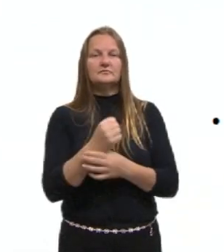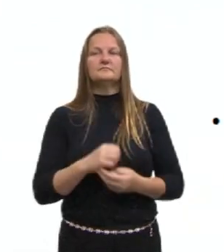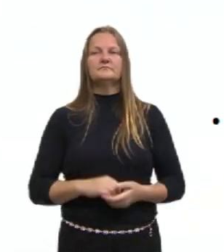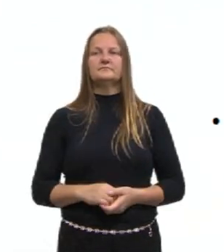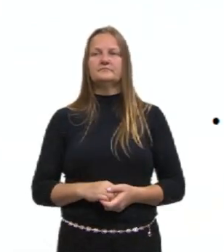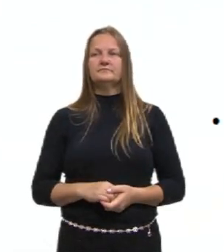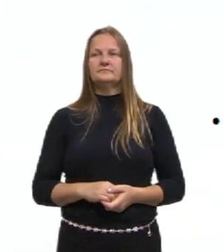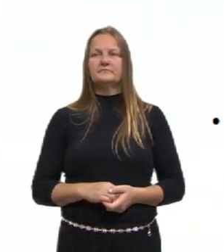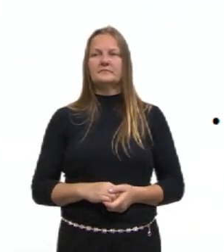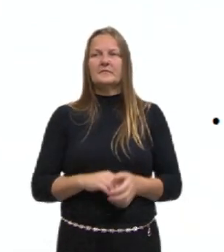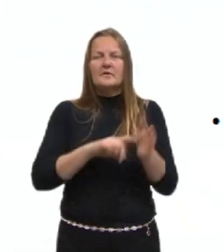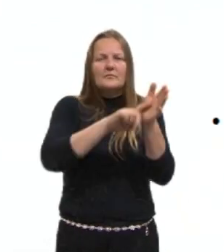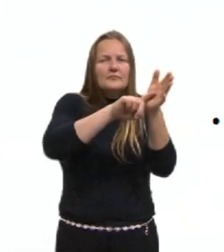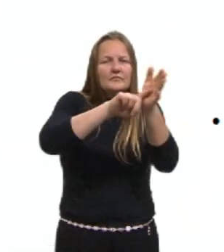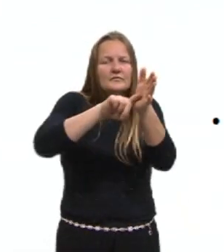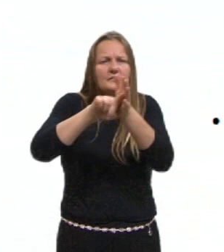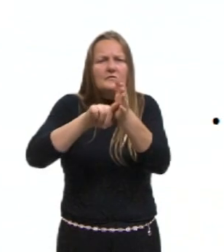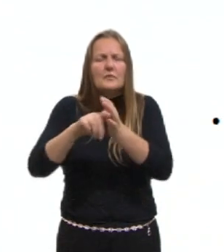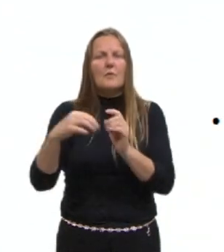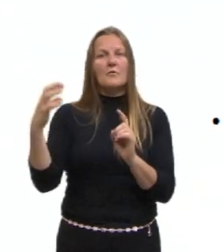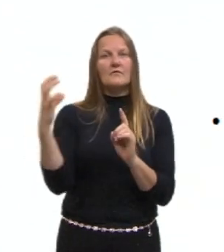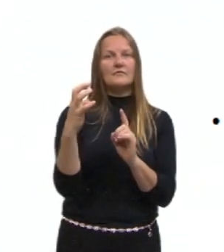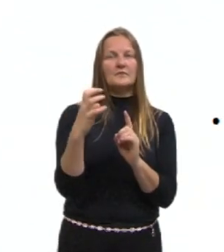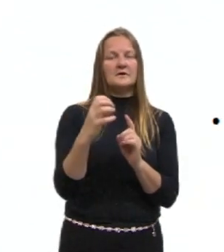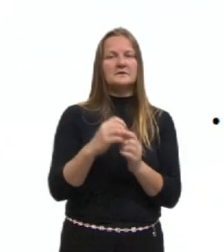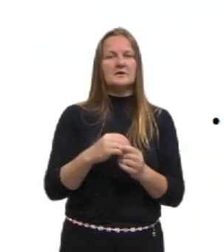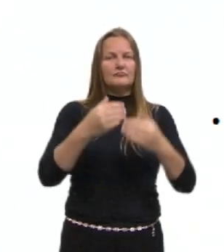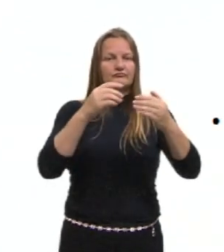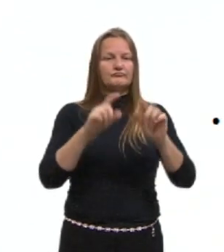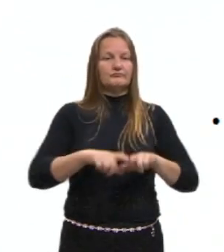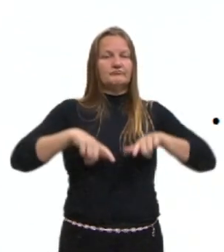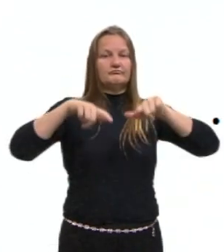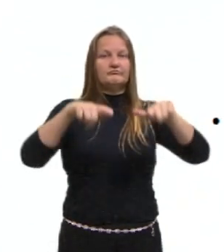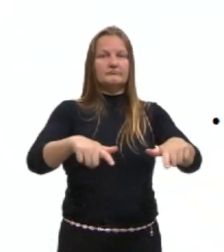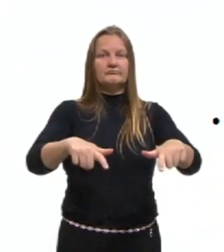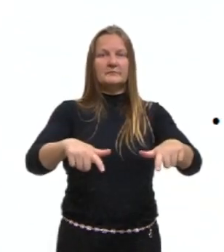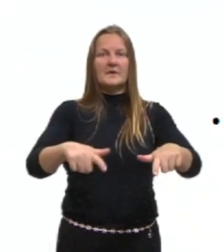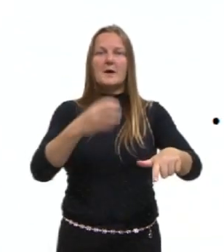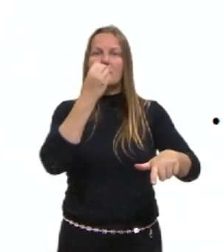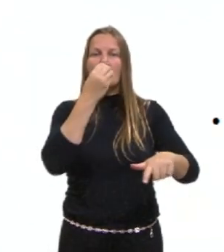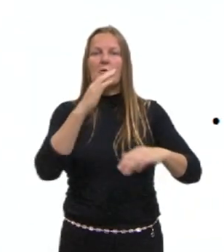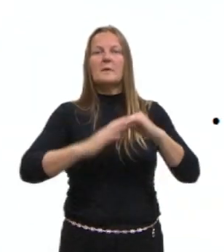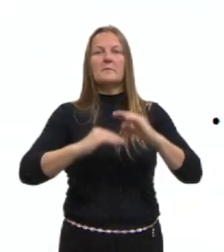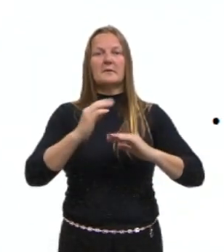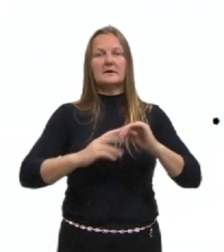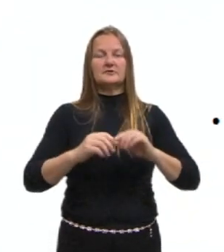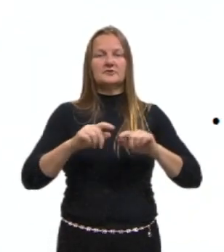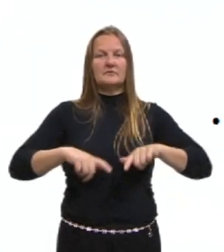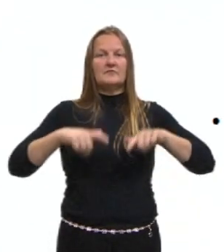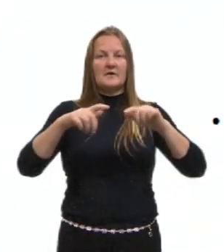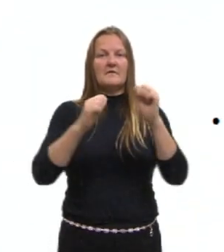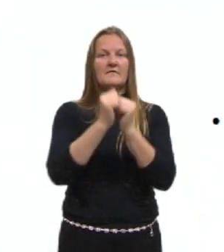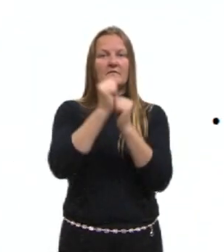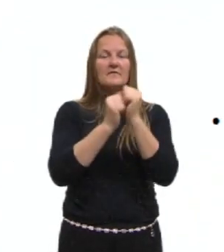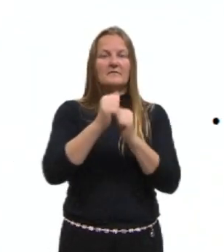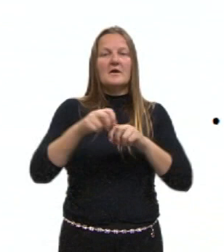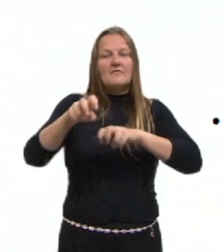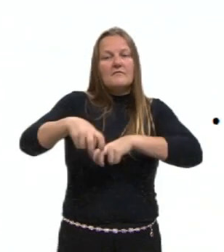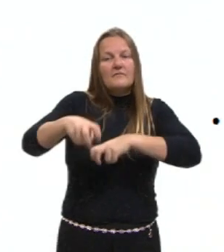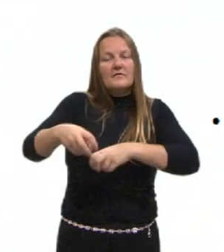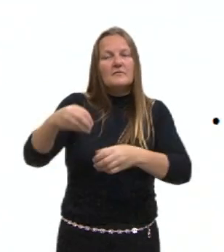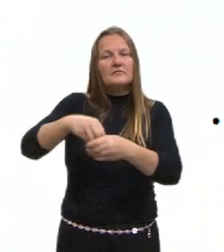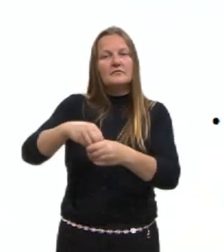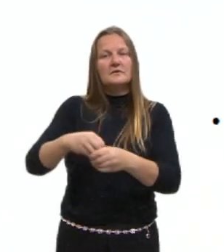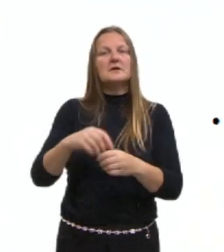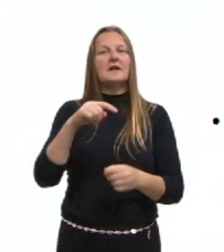alimentos, e verifiquei a influência de uma certificação que é considerada boas práticas de fabricação na agricultura familiar de